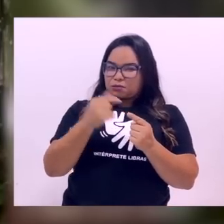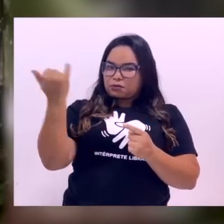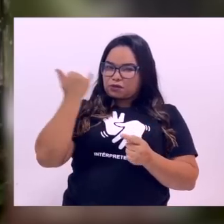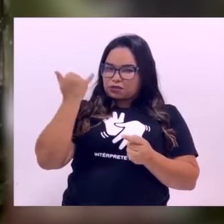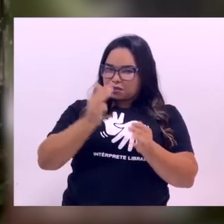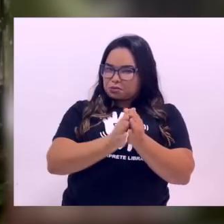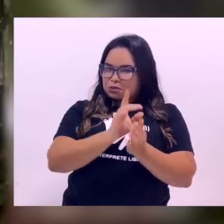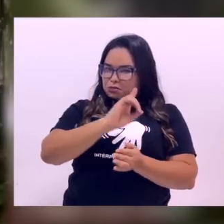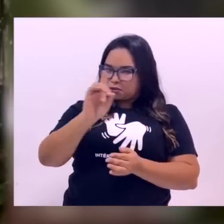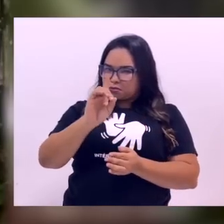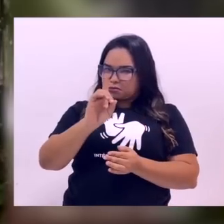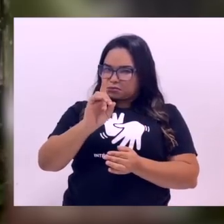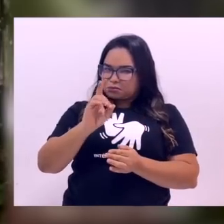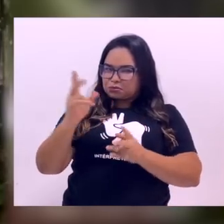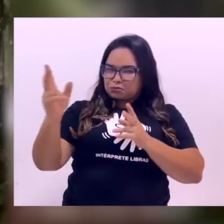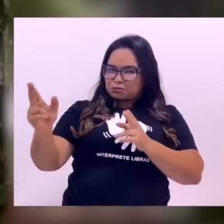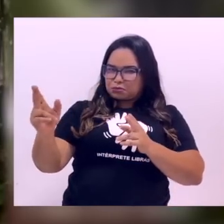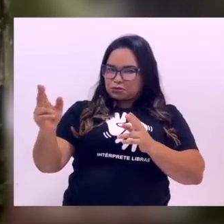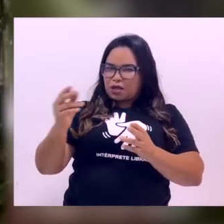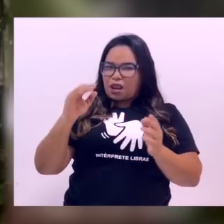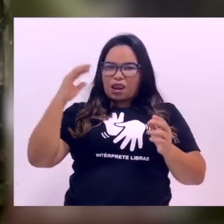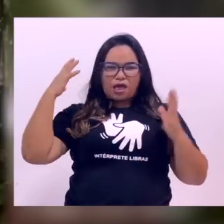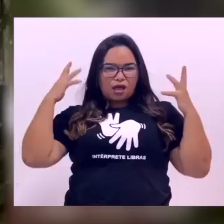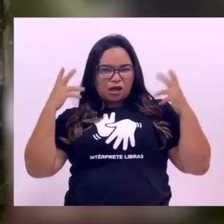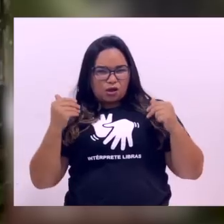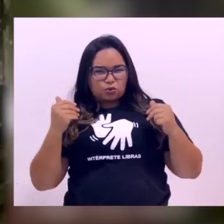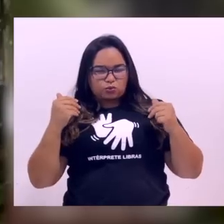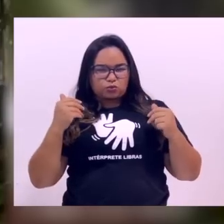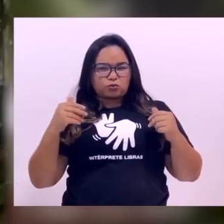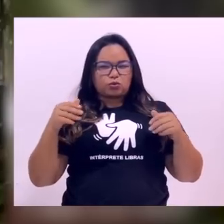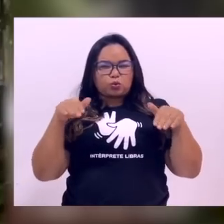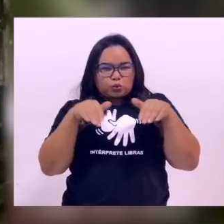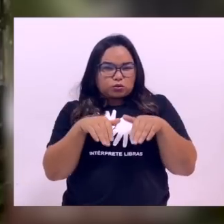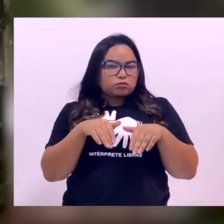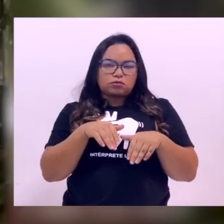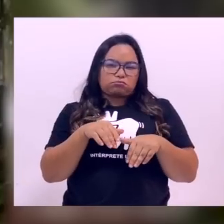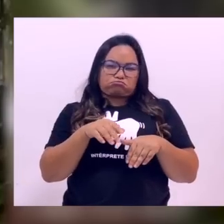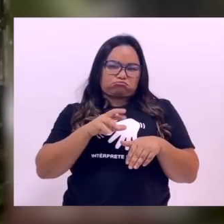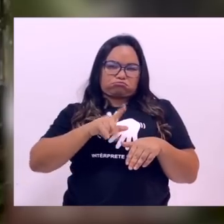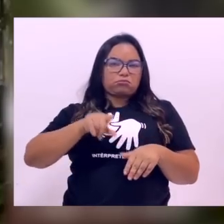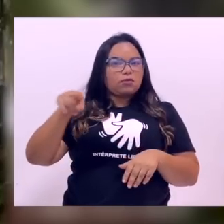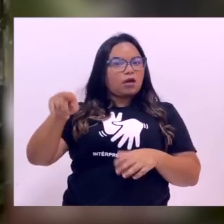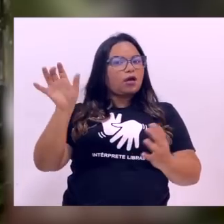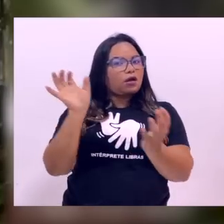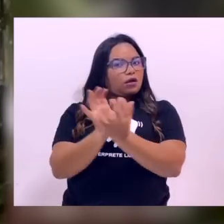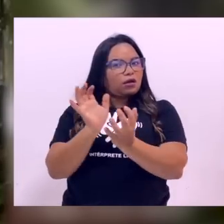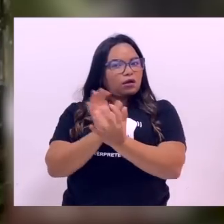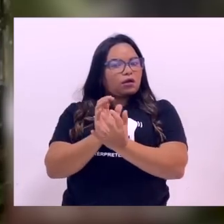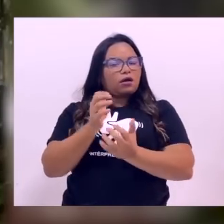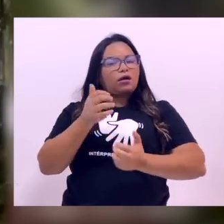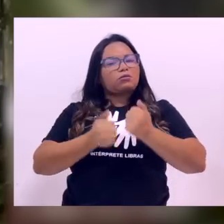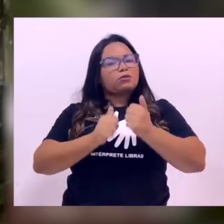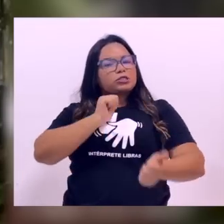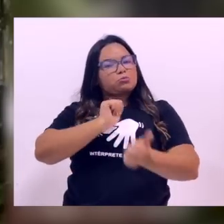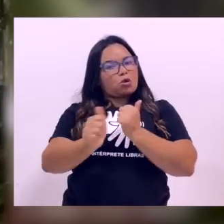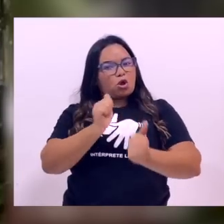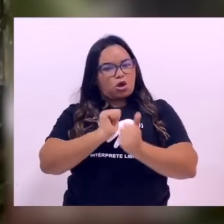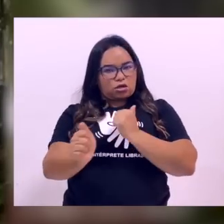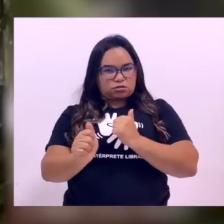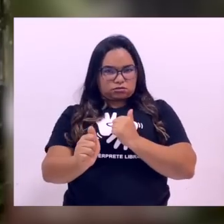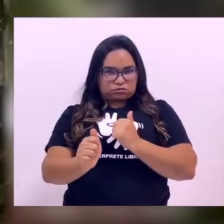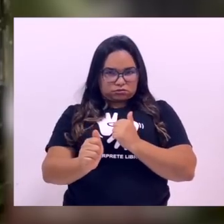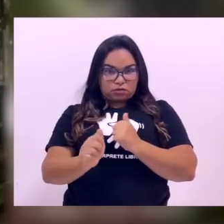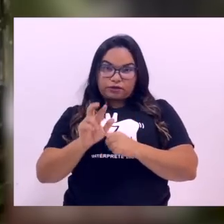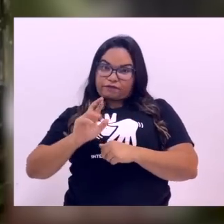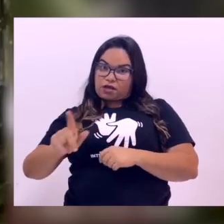papel na profecia bíblica só porque são chamados de leões ou ursos? De fato, isso é um time esportivo. Será isso um